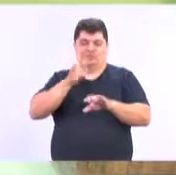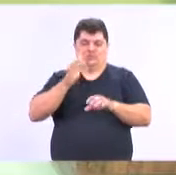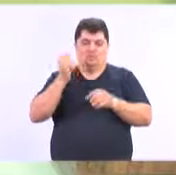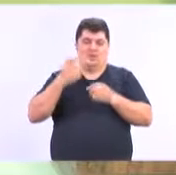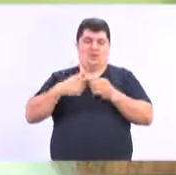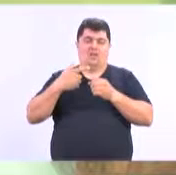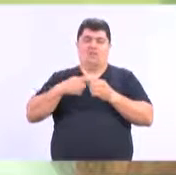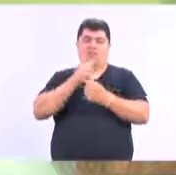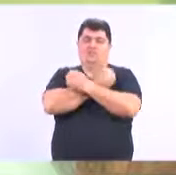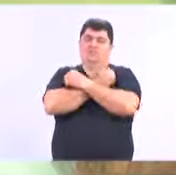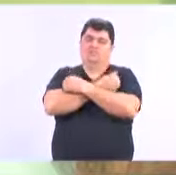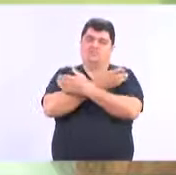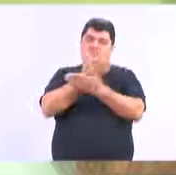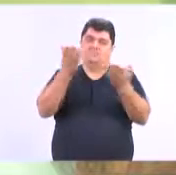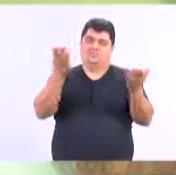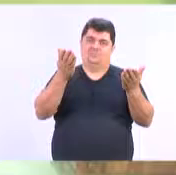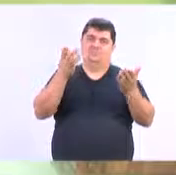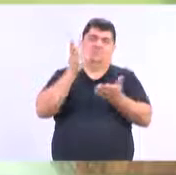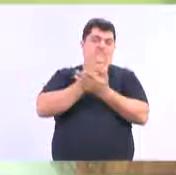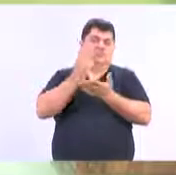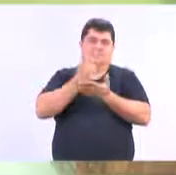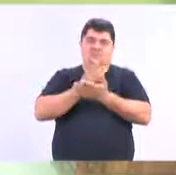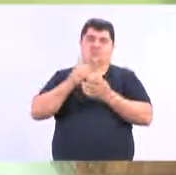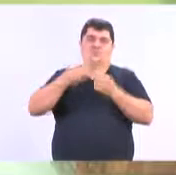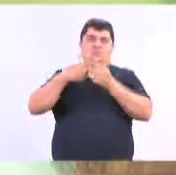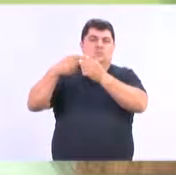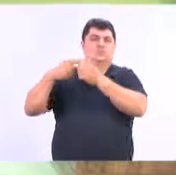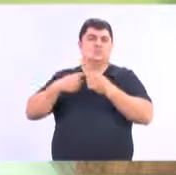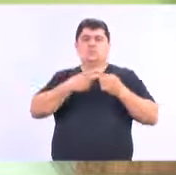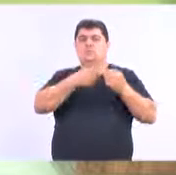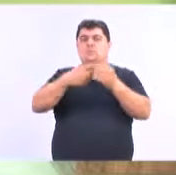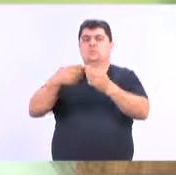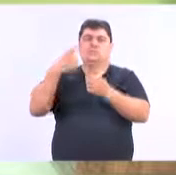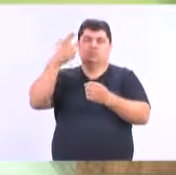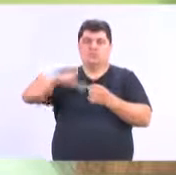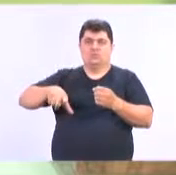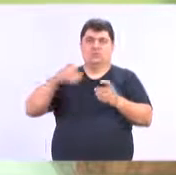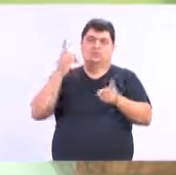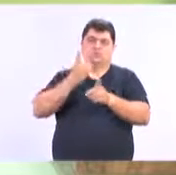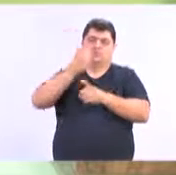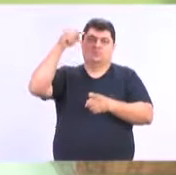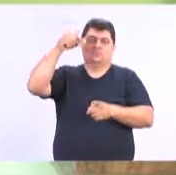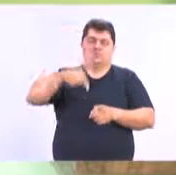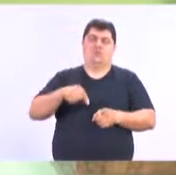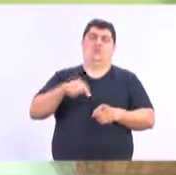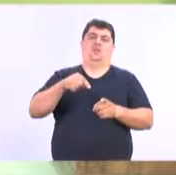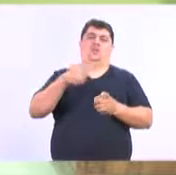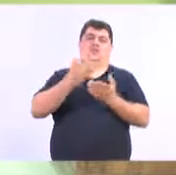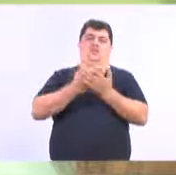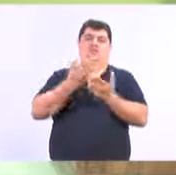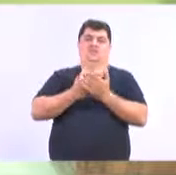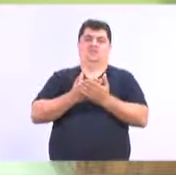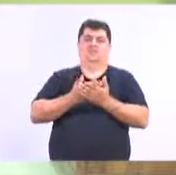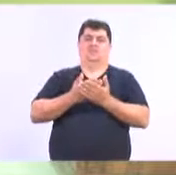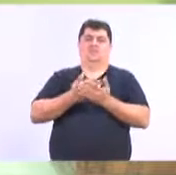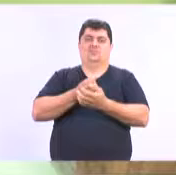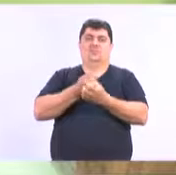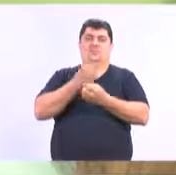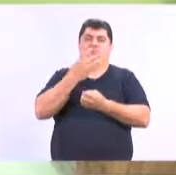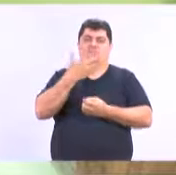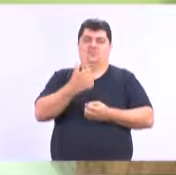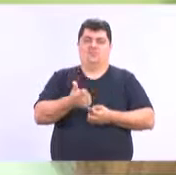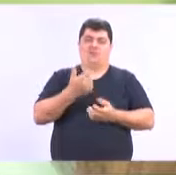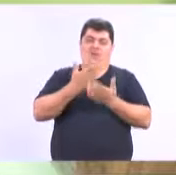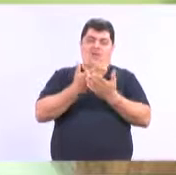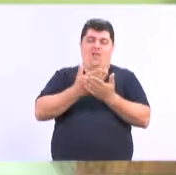um grande abraço para vocês, conto com vocês, todos os polos, na próxima aula aqui comigo, com o professor Adriano, juntamente aqui com essa maravilha